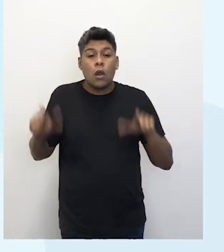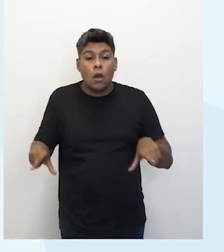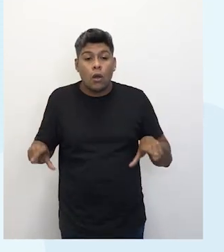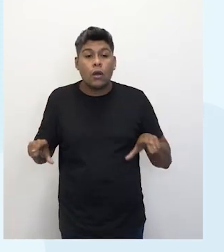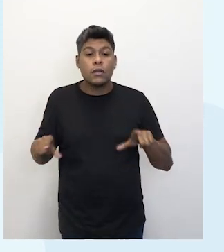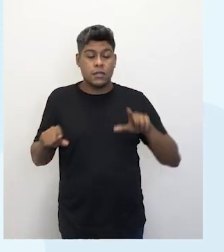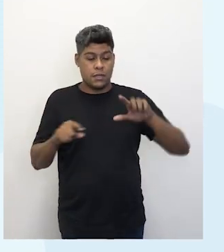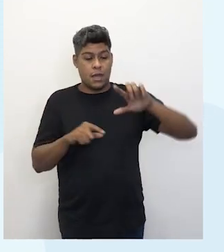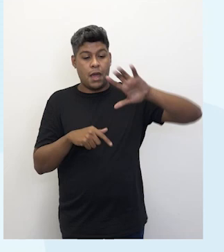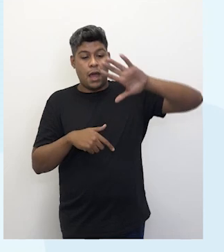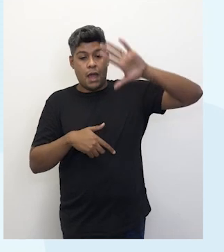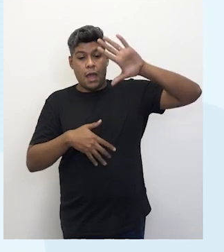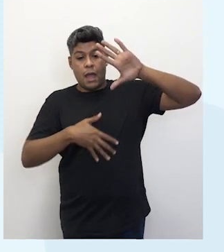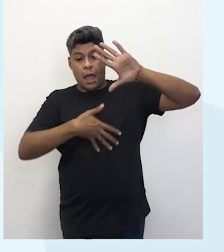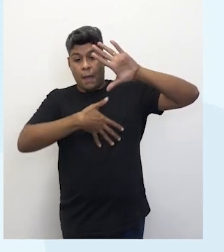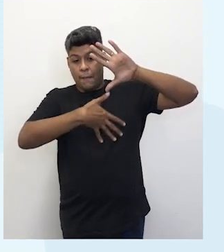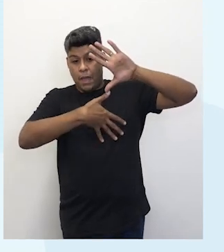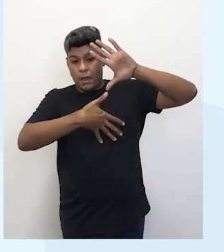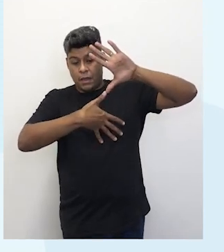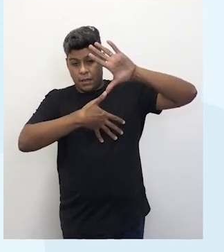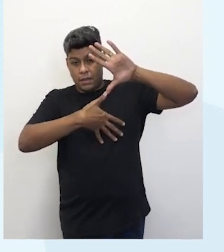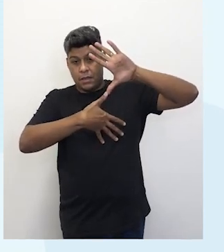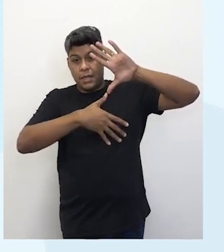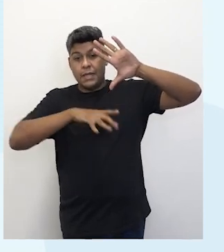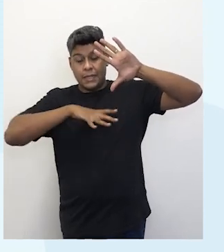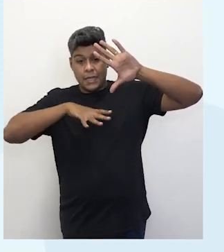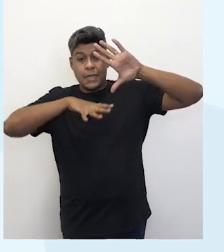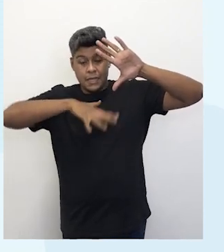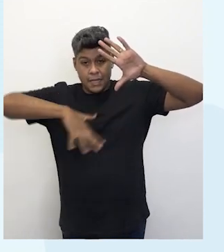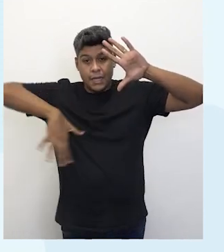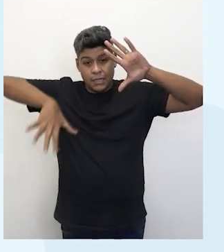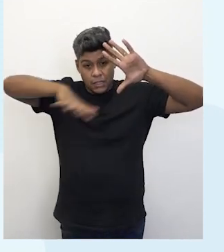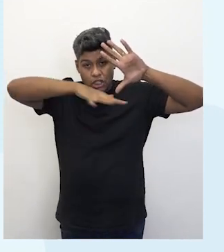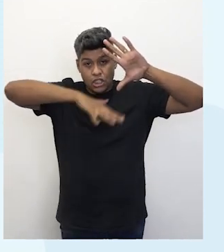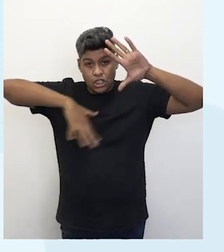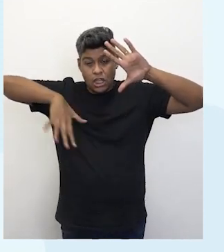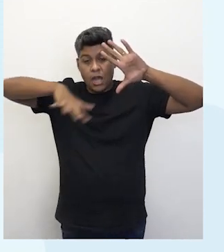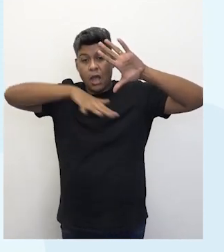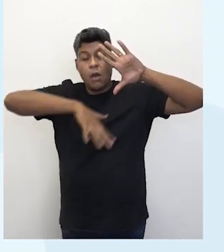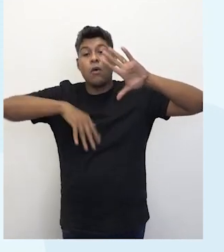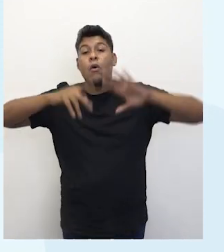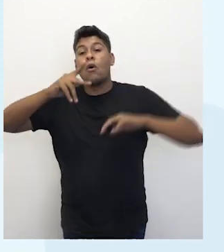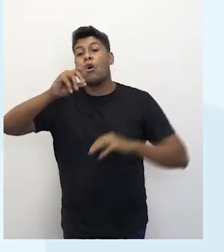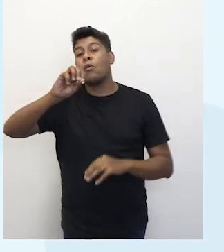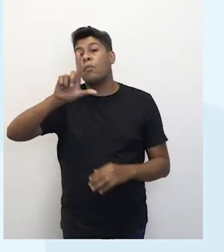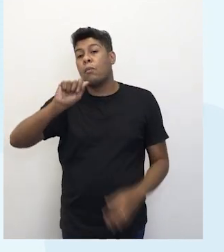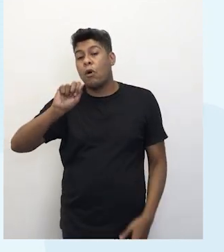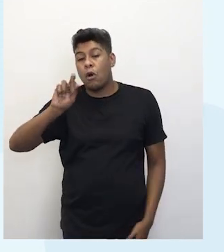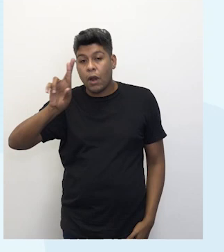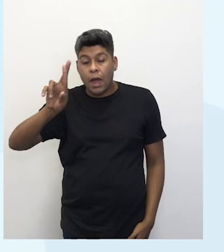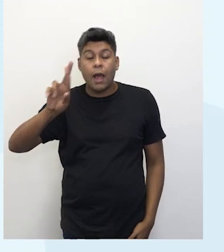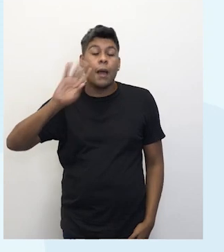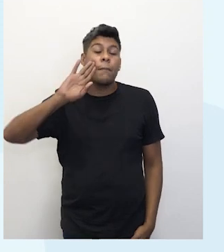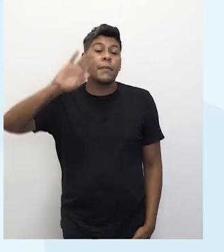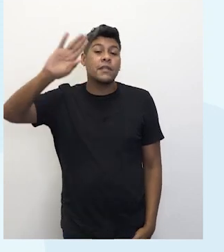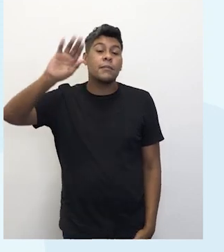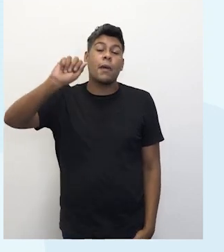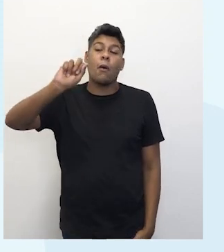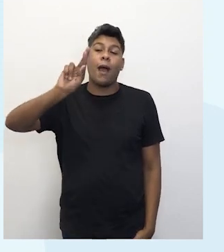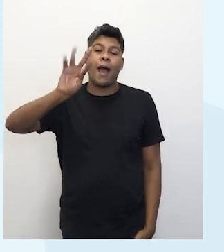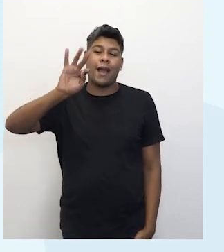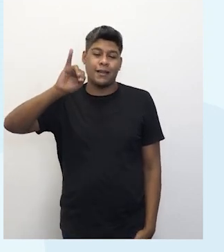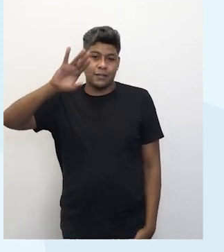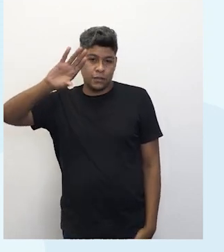da América no seu todo ele tem lá na região do nas zonas polares principalmente no glacial Ártico